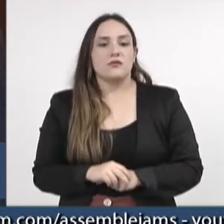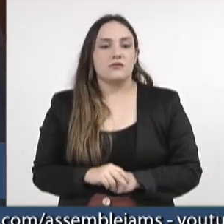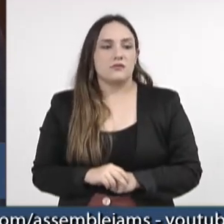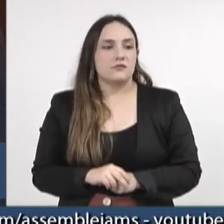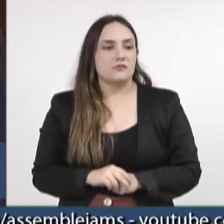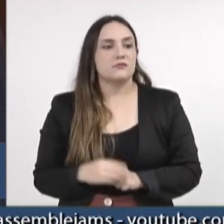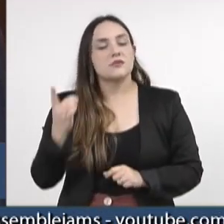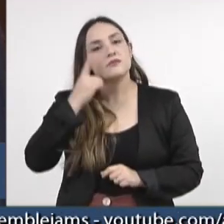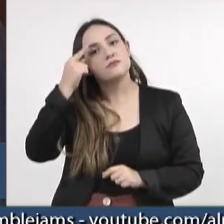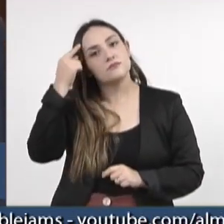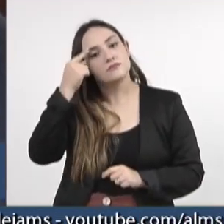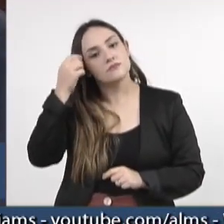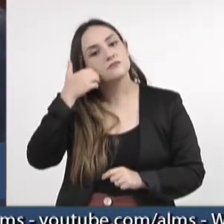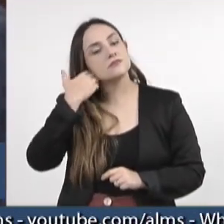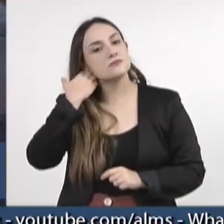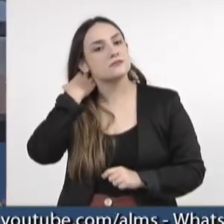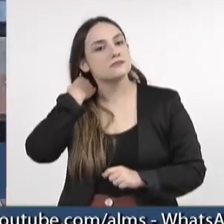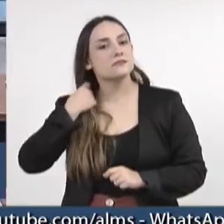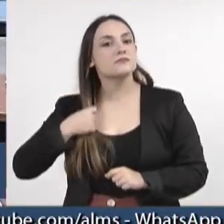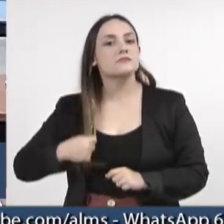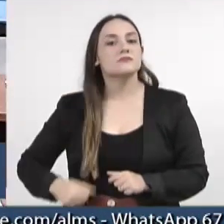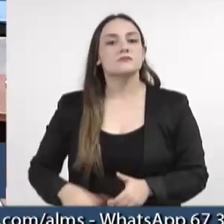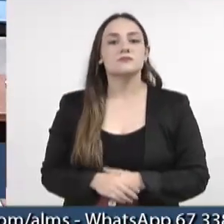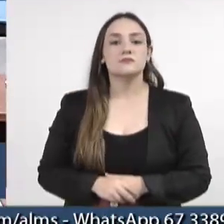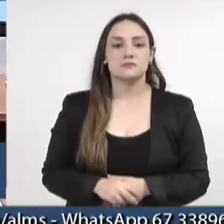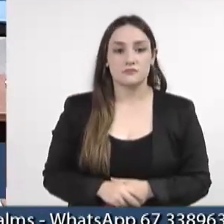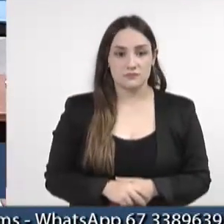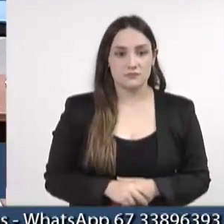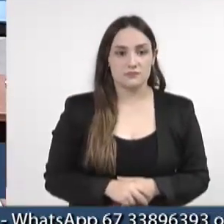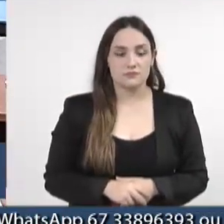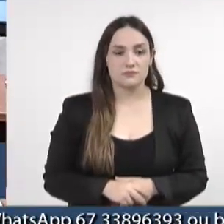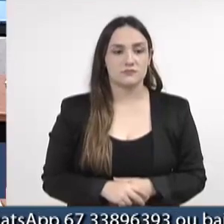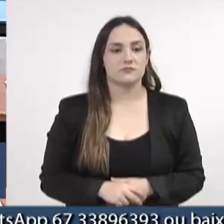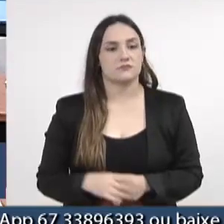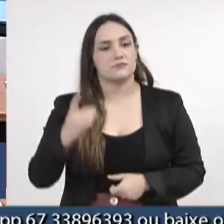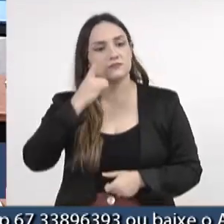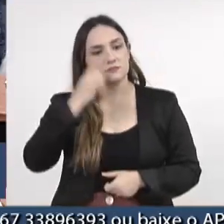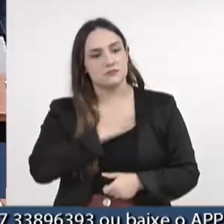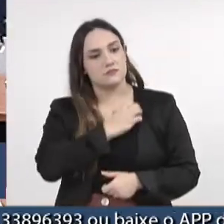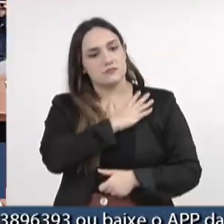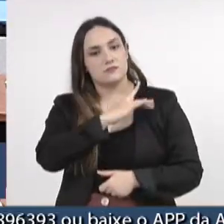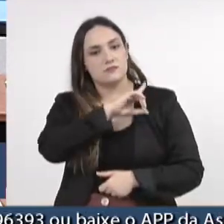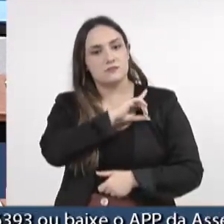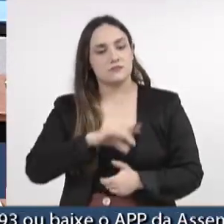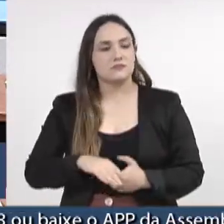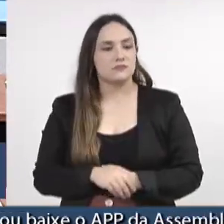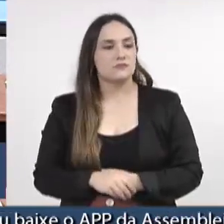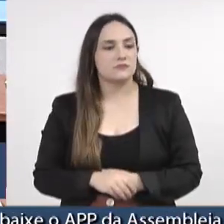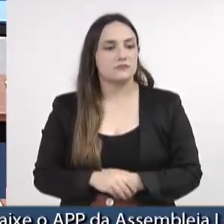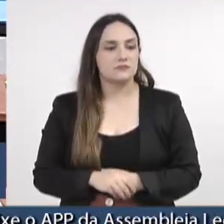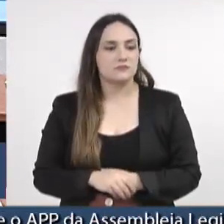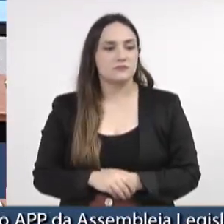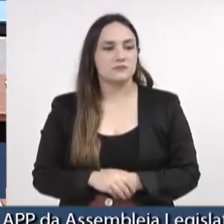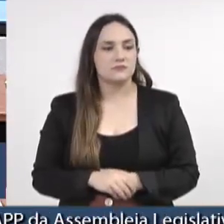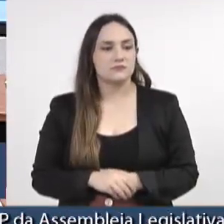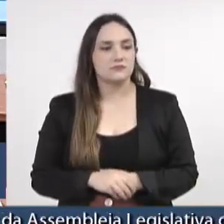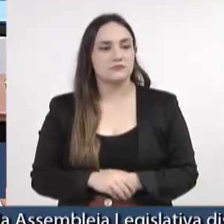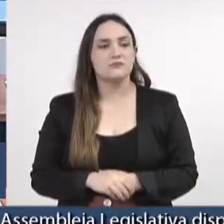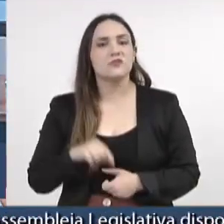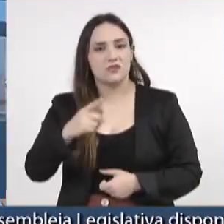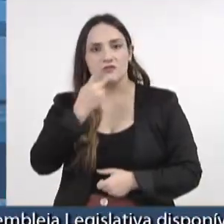do Sul. Parabéns pelo pronunciamento que faz. Obrigado, deputado Zeca do PT. Incorporo vossa